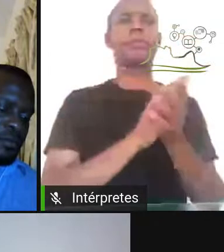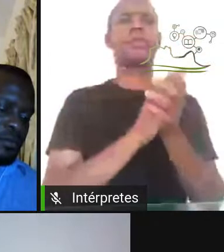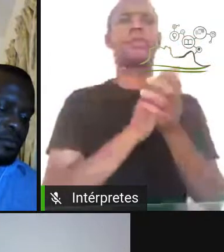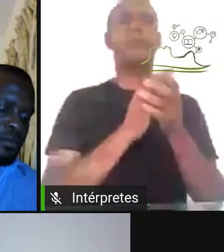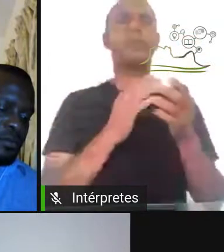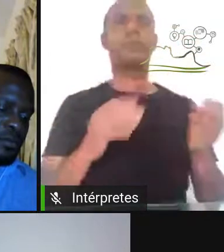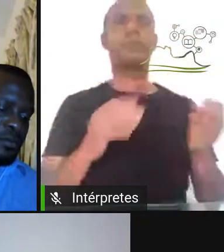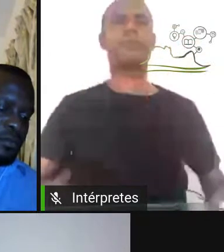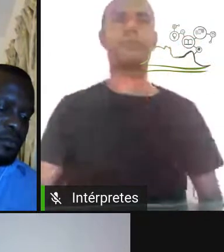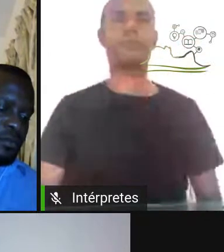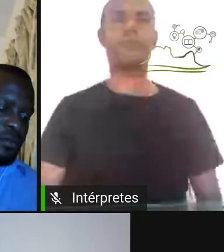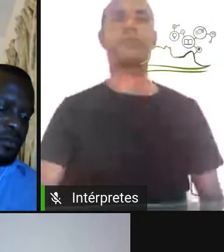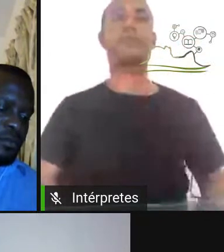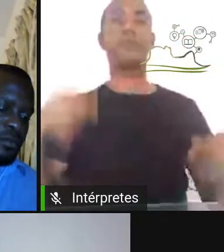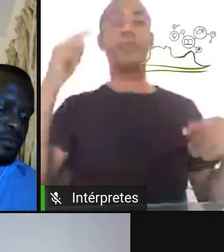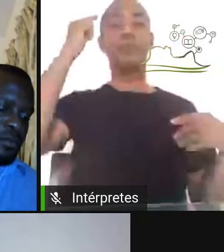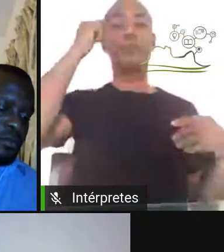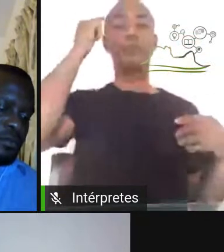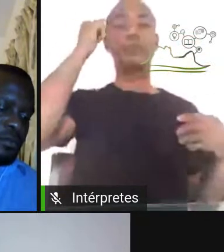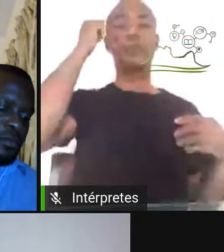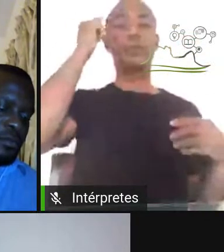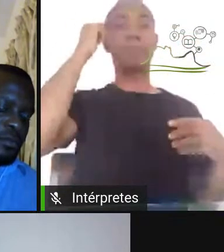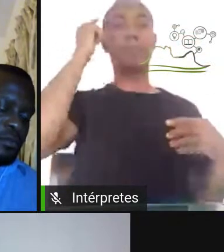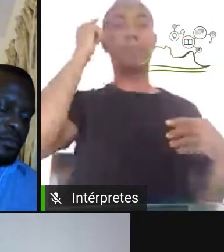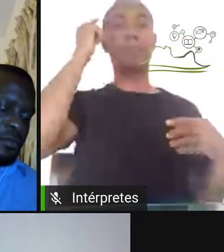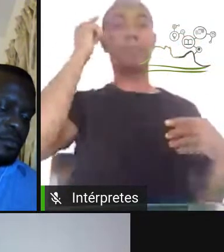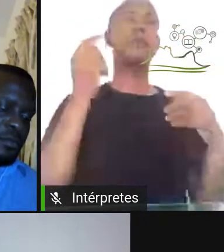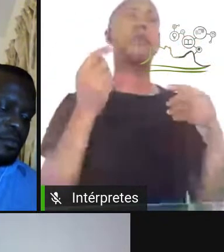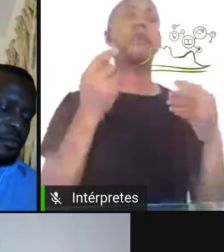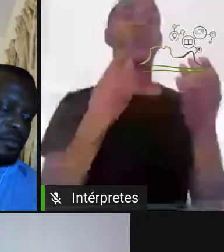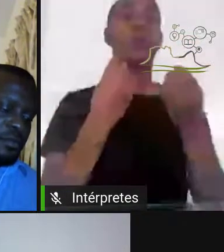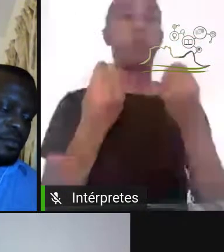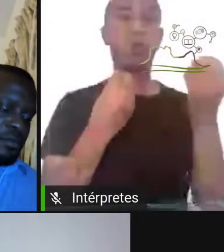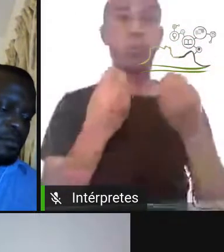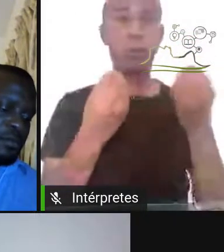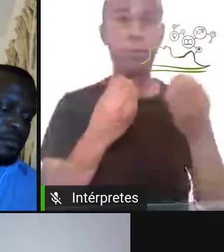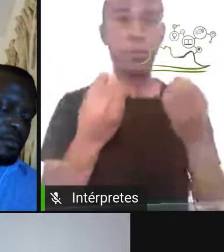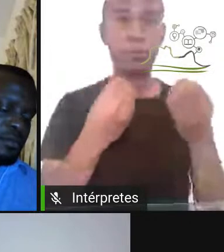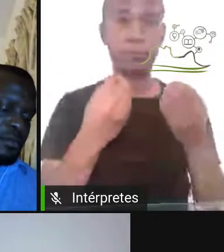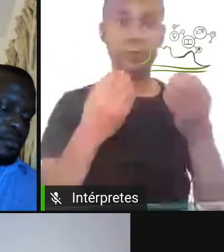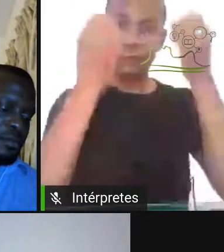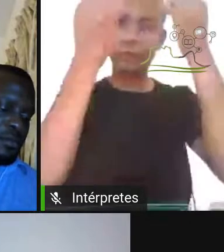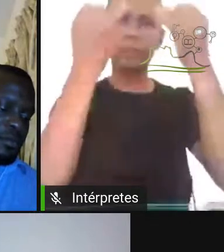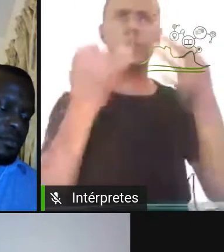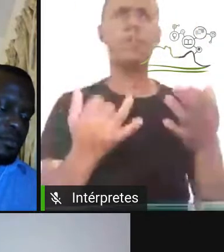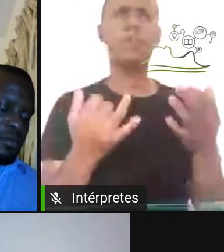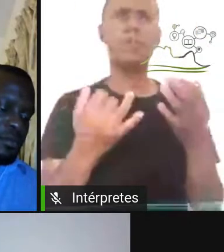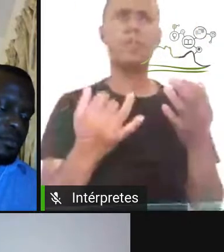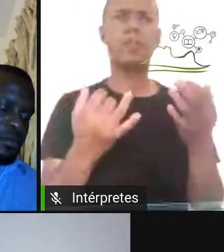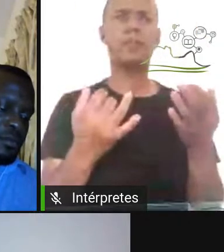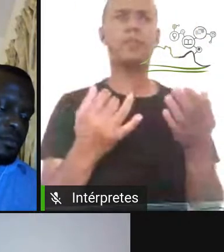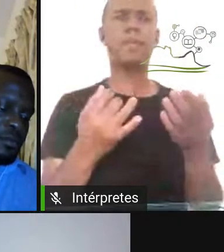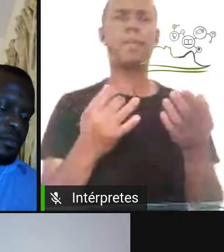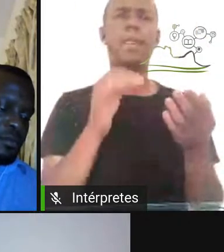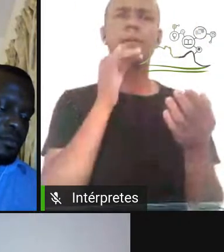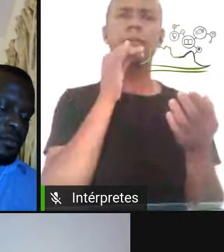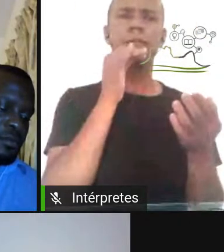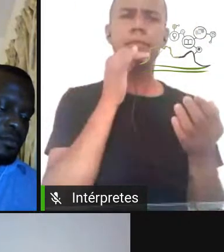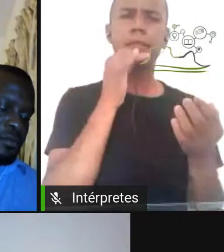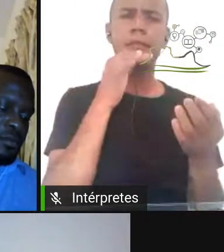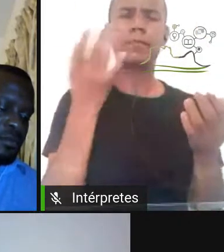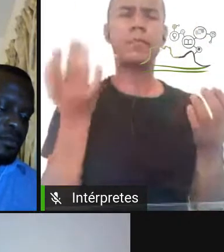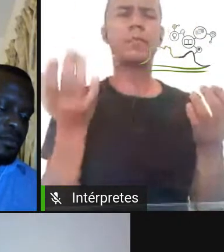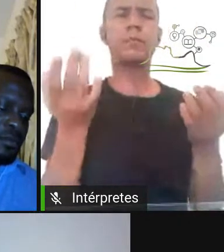fosse uma fábula, não é? Ou se calhar uma fábula, porque temos ali também animais que que comunicam, que têm sonhos, que